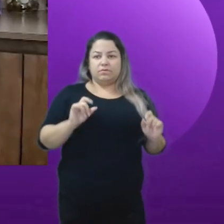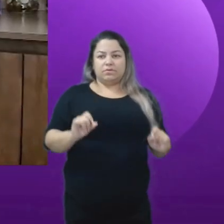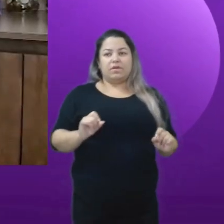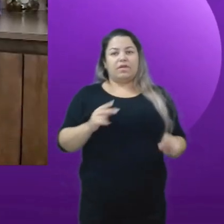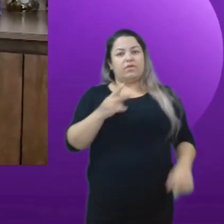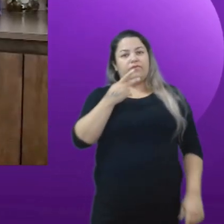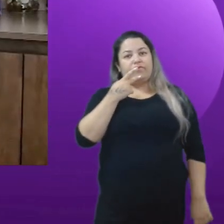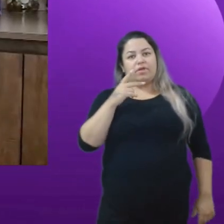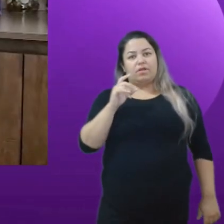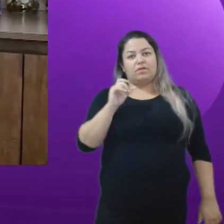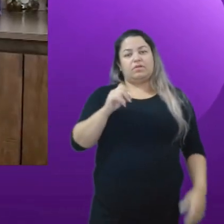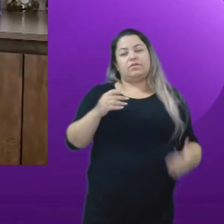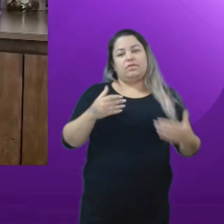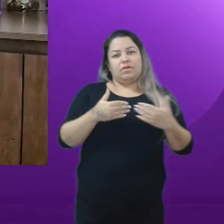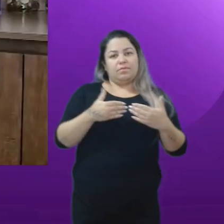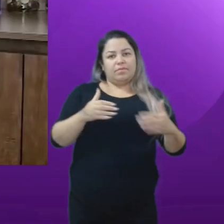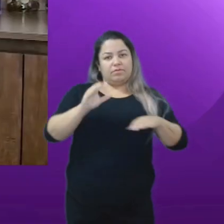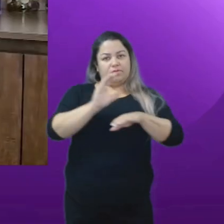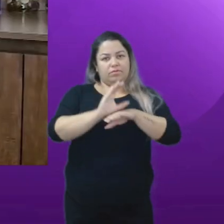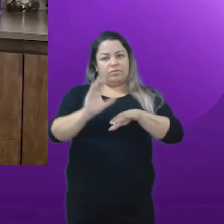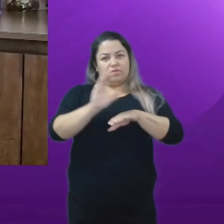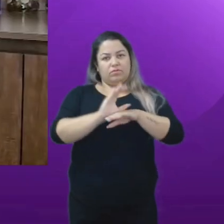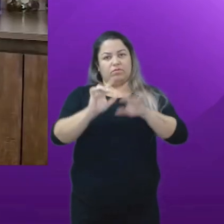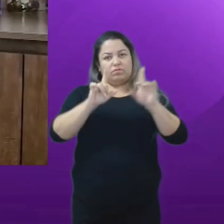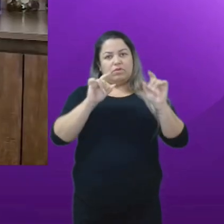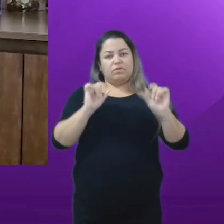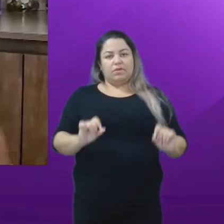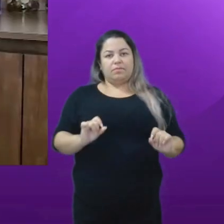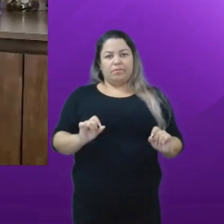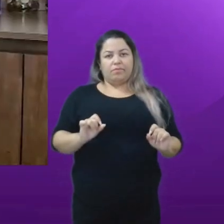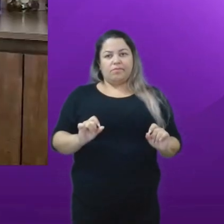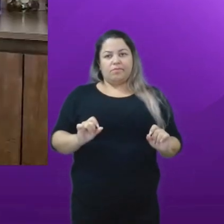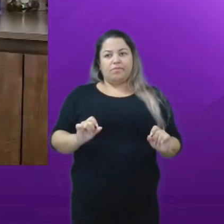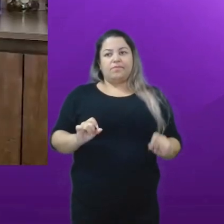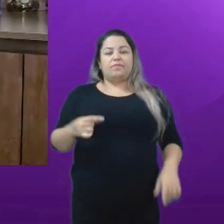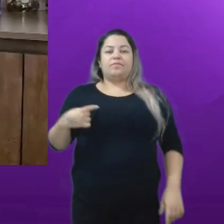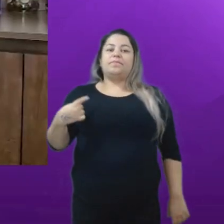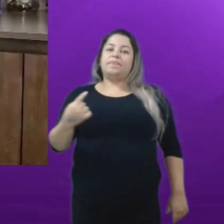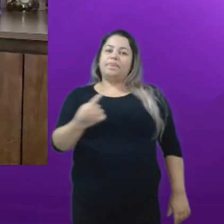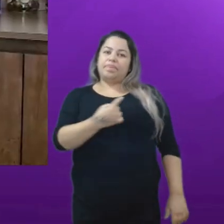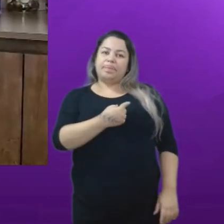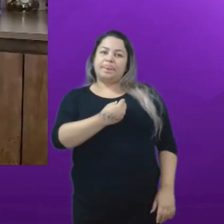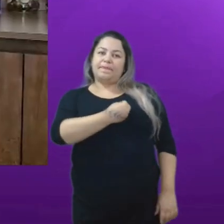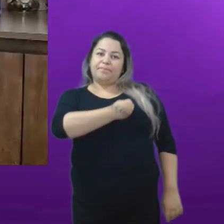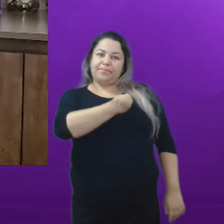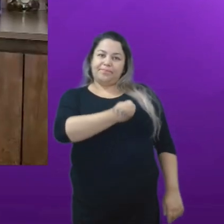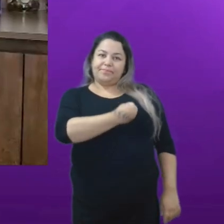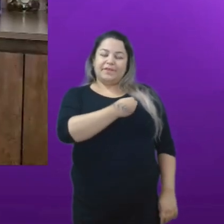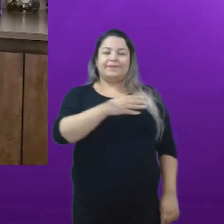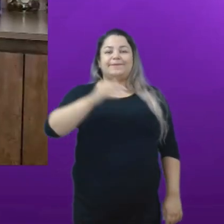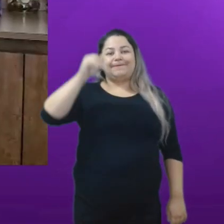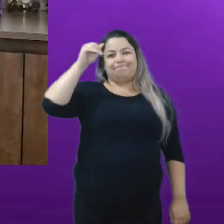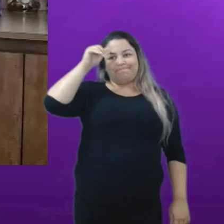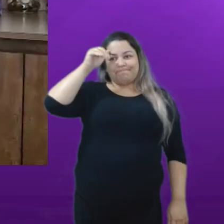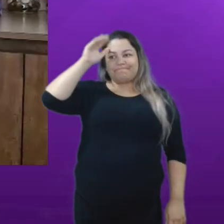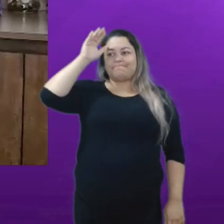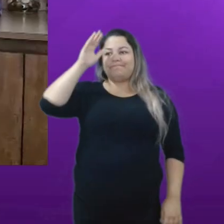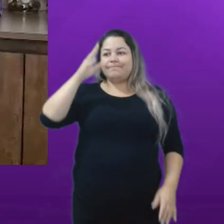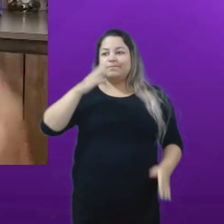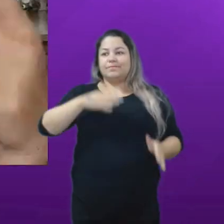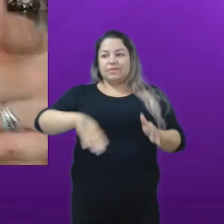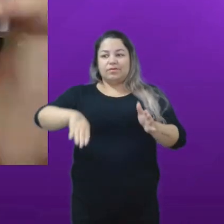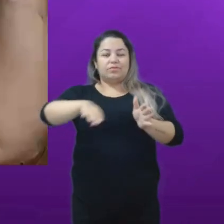assim, na abertura do curso é do tipo assim, a gente estava lá e a gente conhece, eu cheguei até um pouco